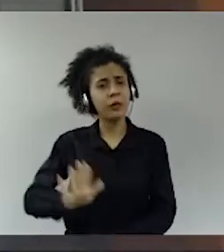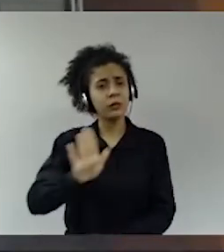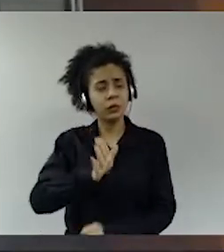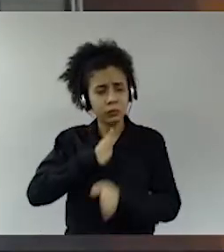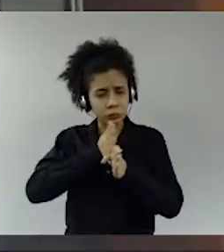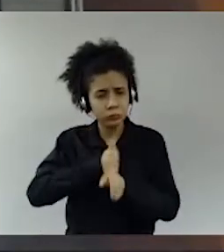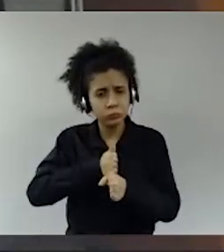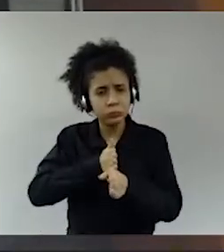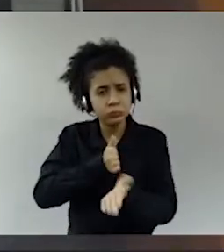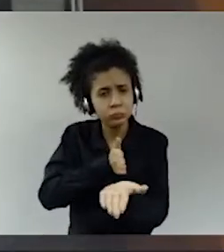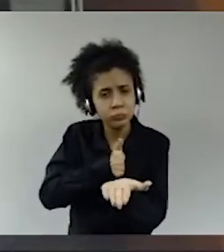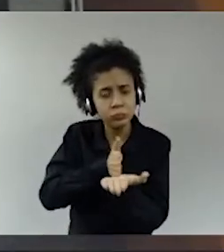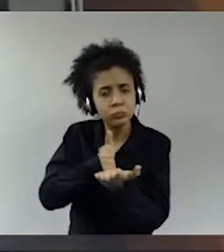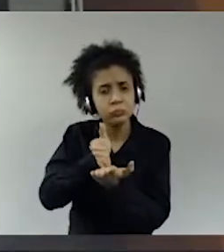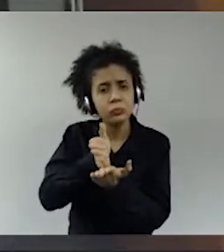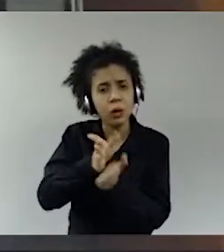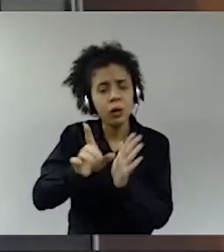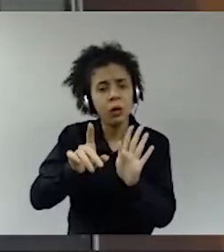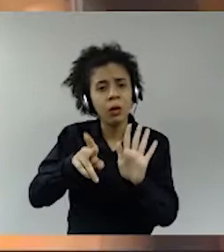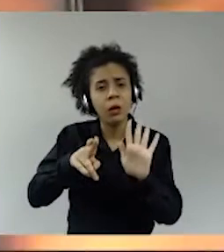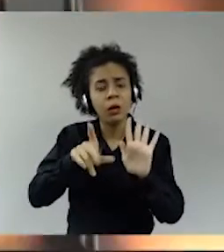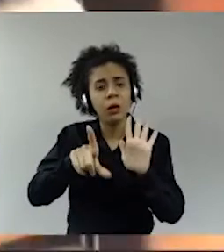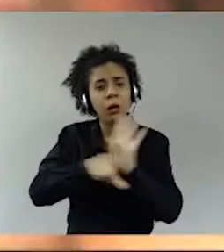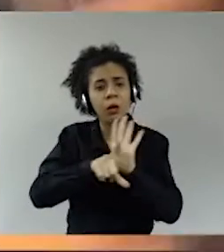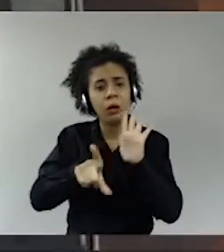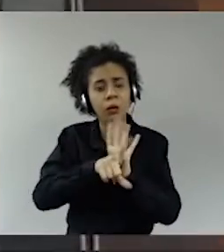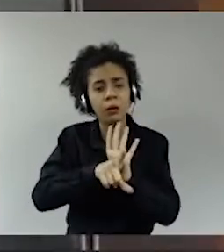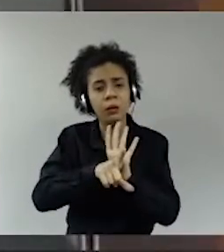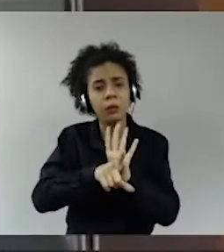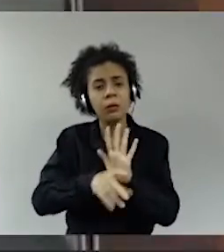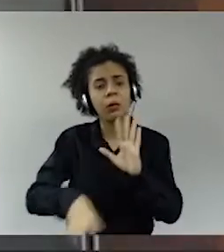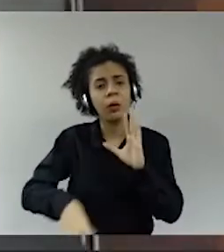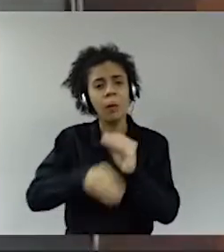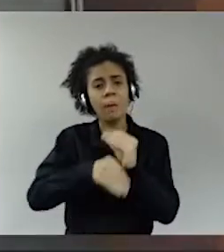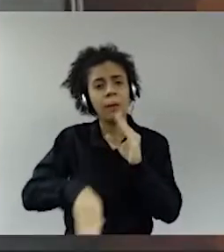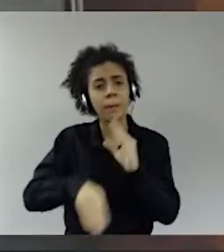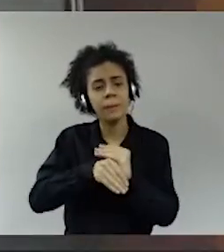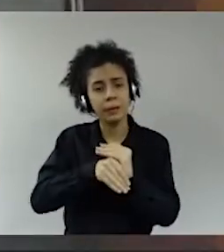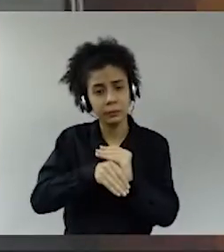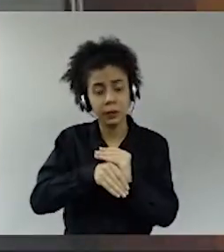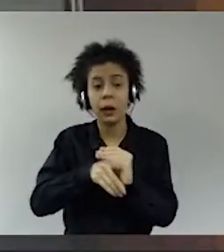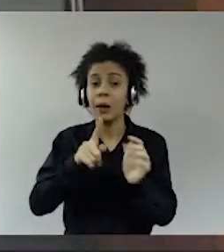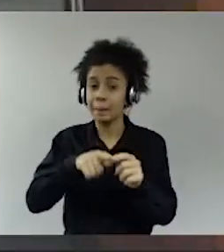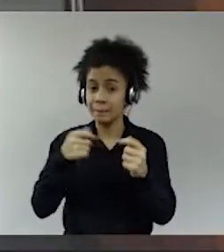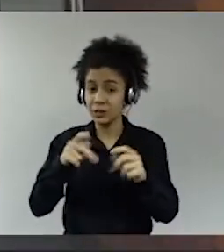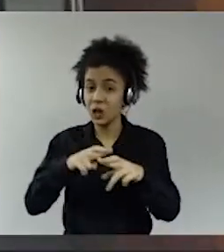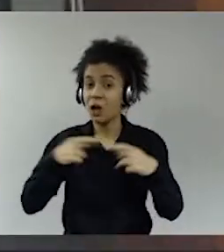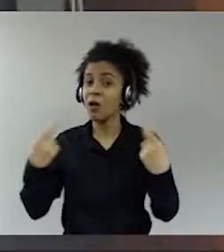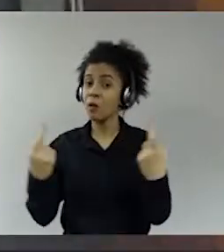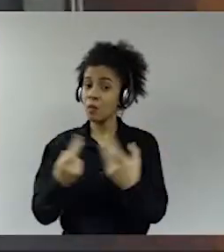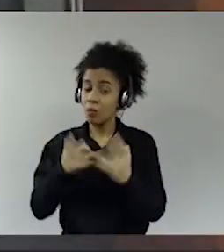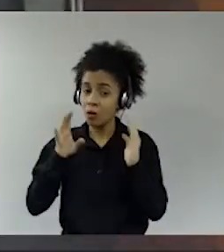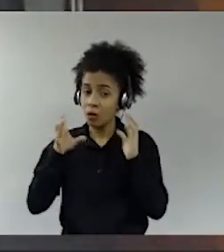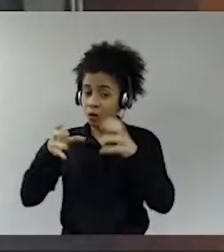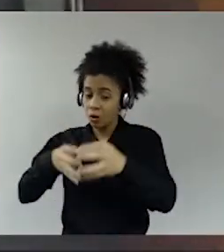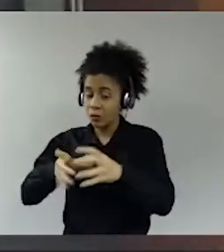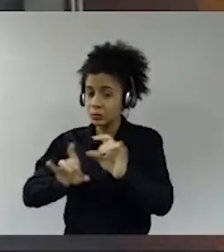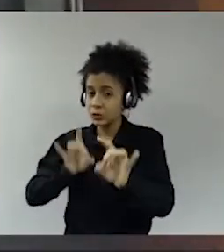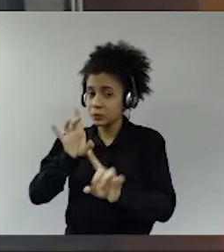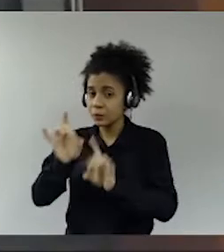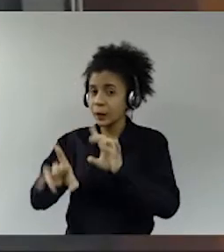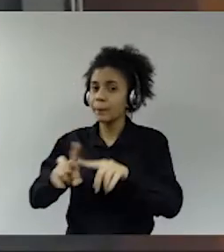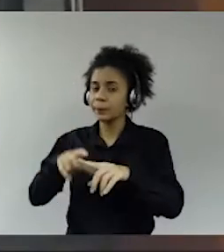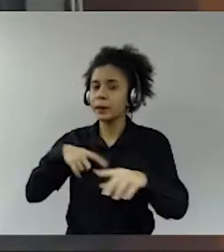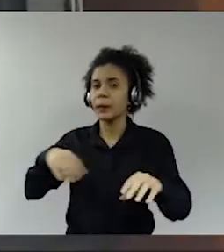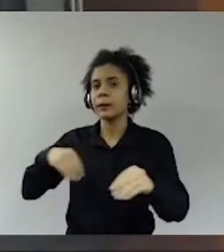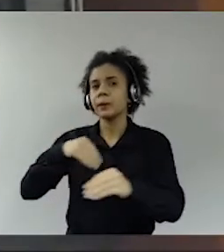legislativo de lei complementar, que é uma lei que exige um quórum especial e, por isso, tem a sua tramitação